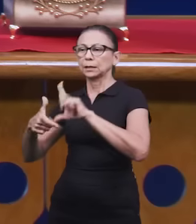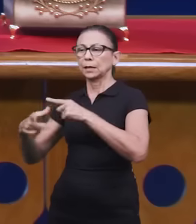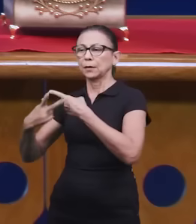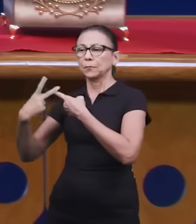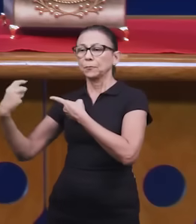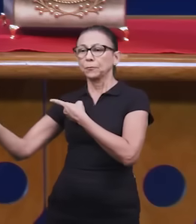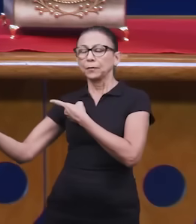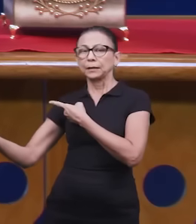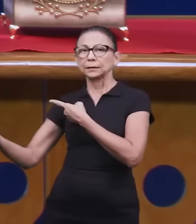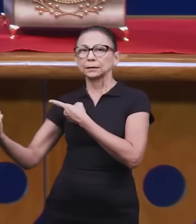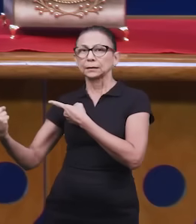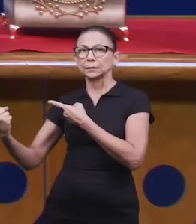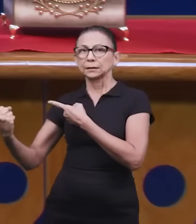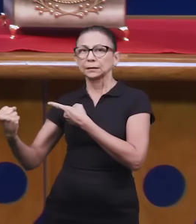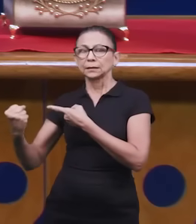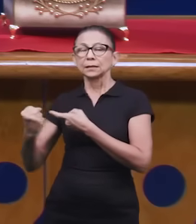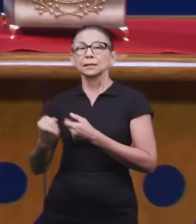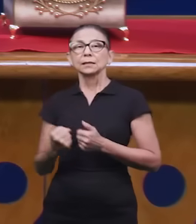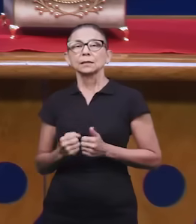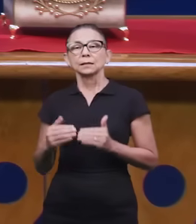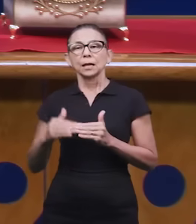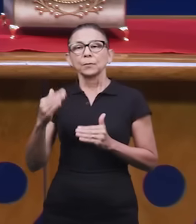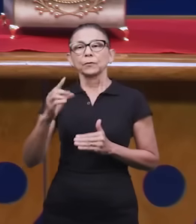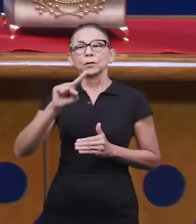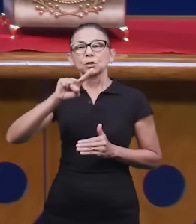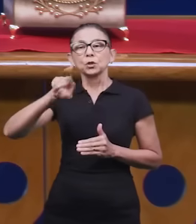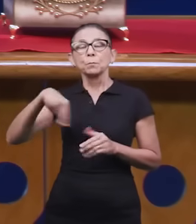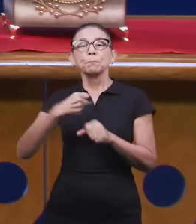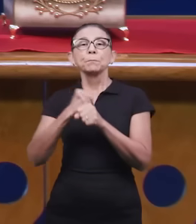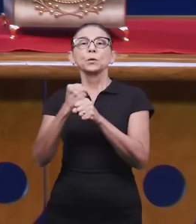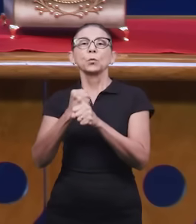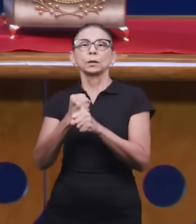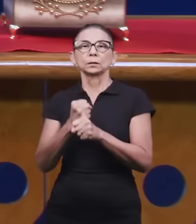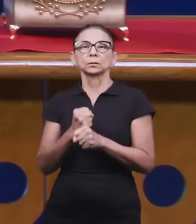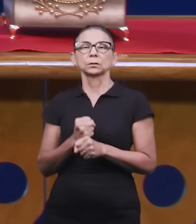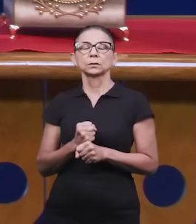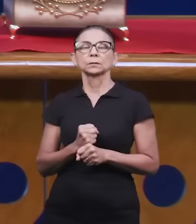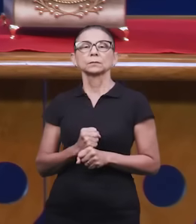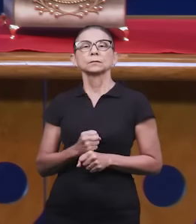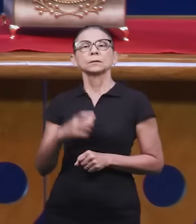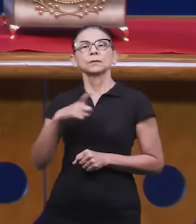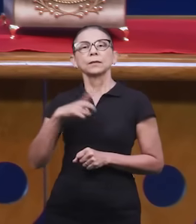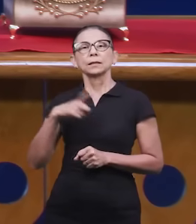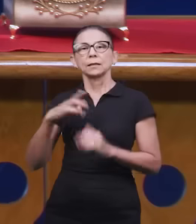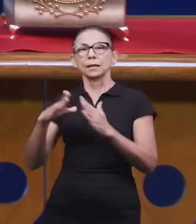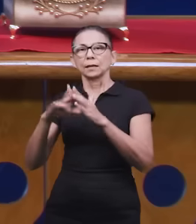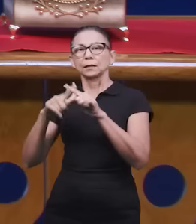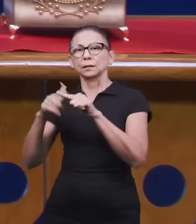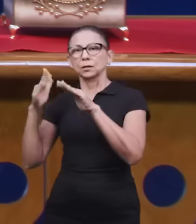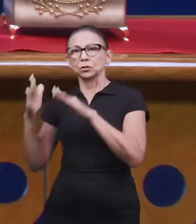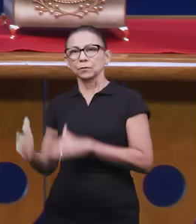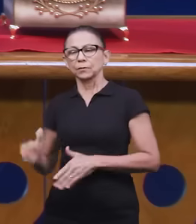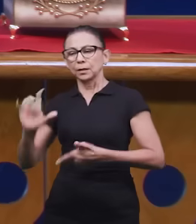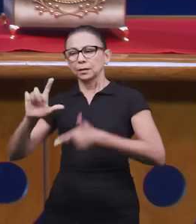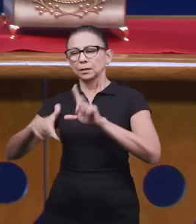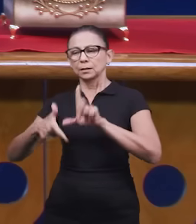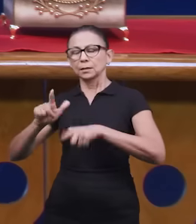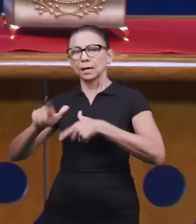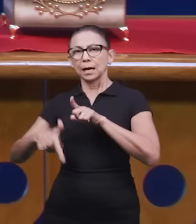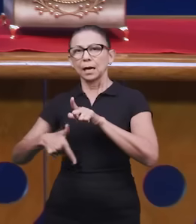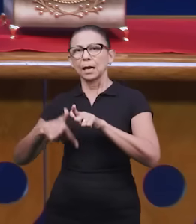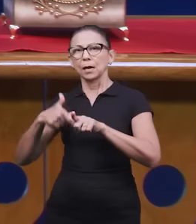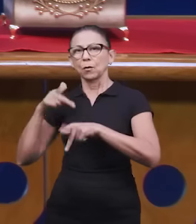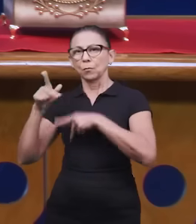Com o rei no milênio estarão o Israel fiel e a igreja fiel,